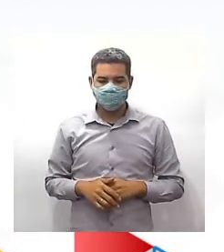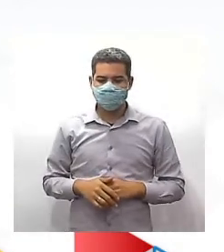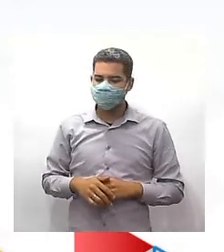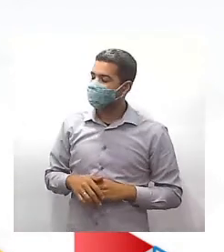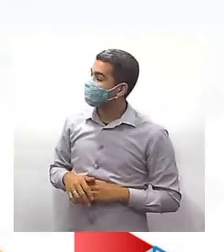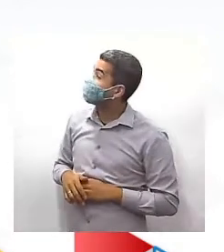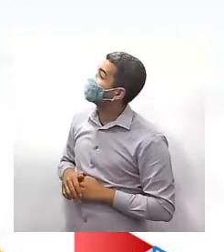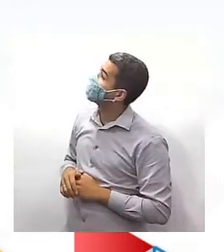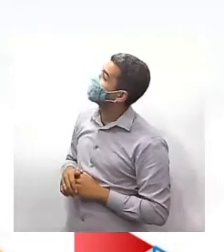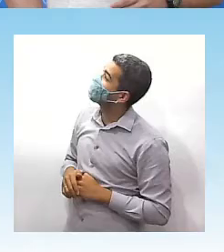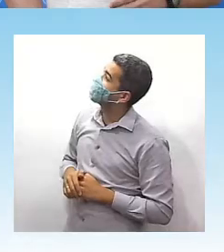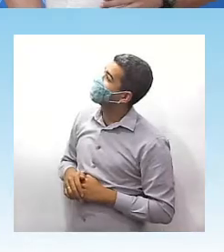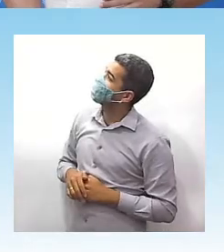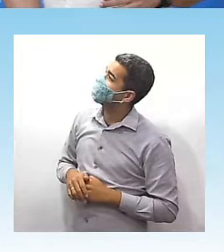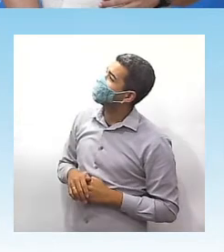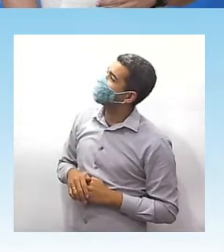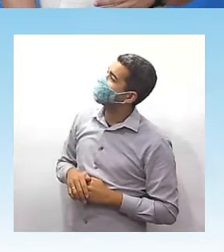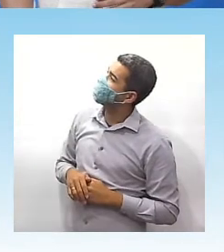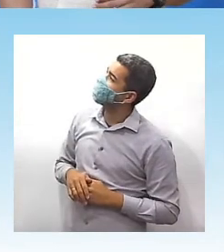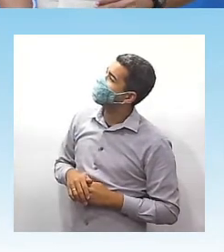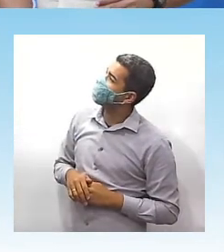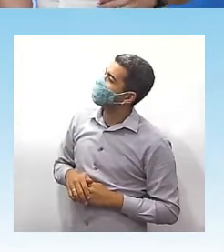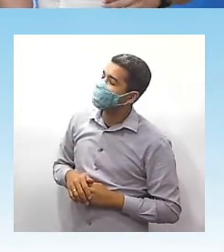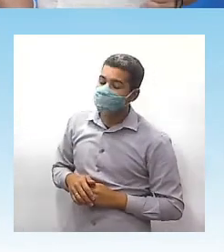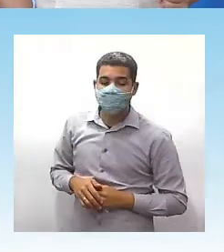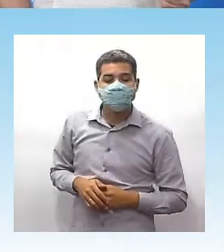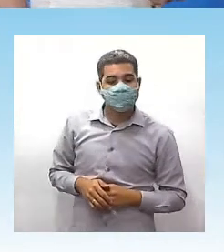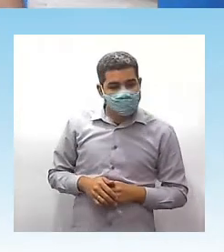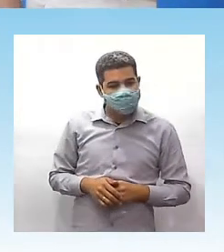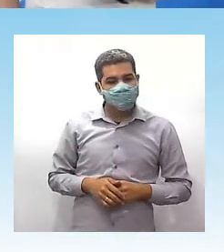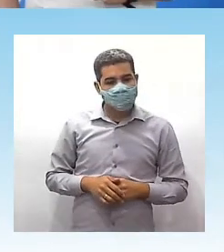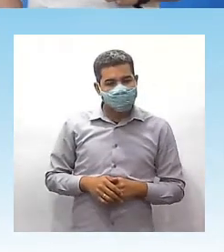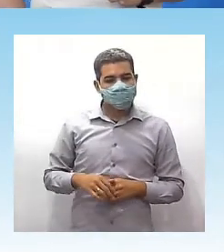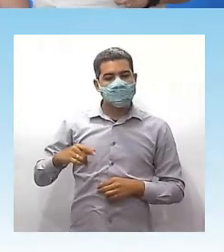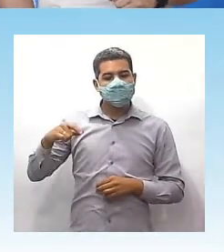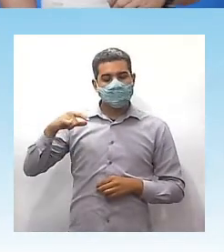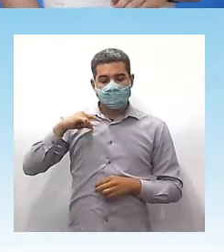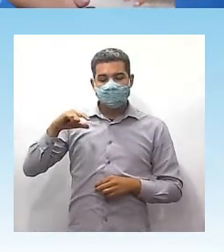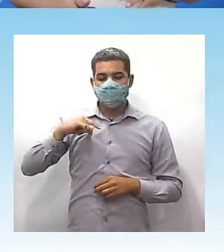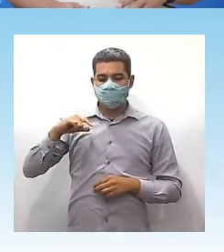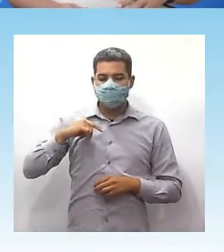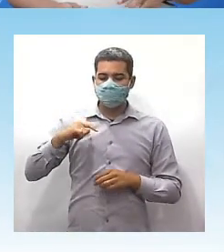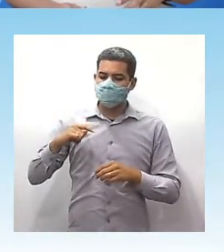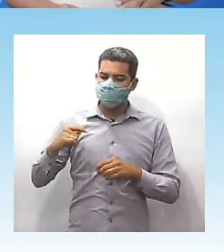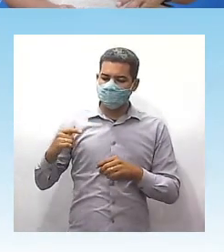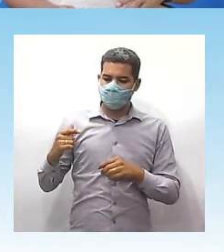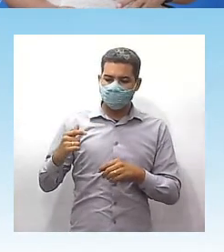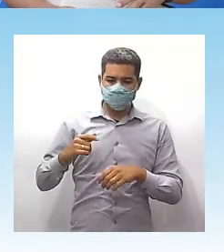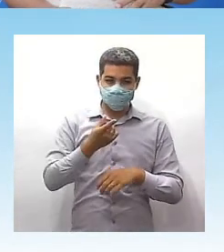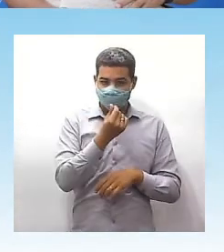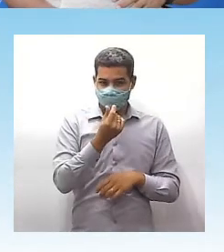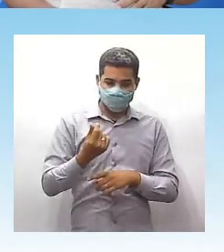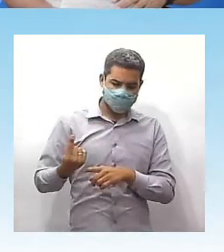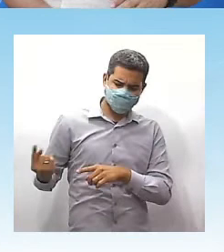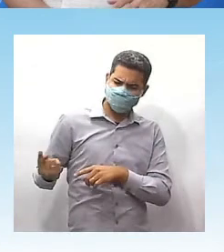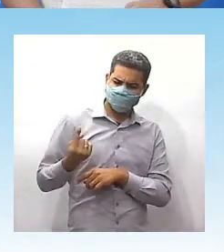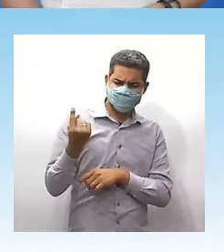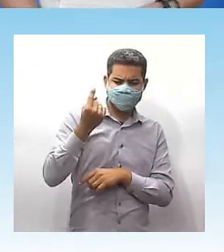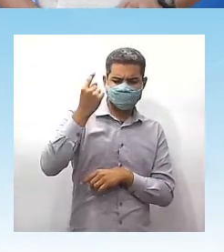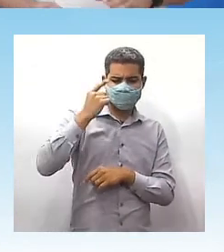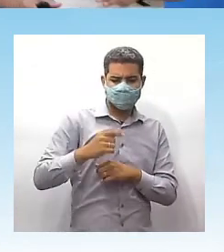aparece alimentação e bebida como representação, quem puxou os preços. E na maioria das vezes é isso mesmo que acontece,